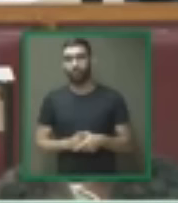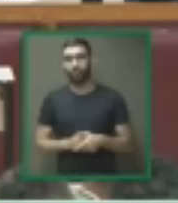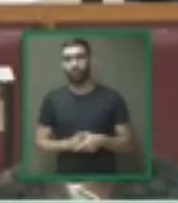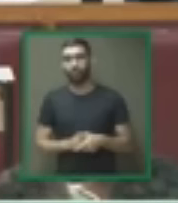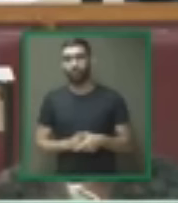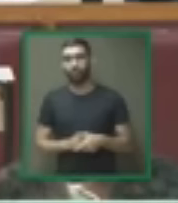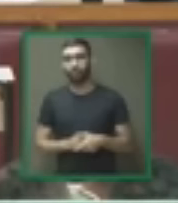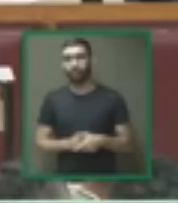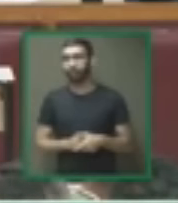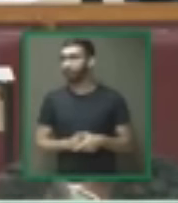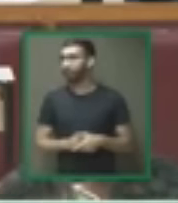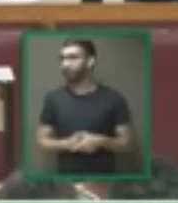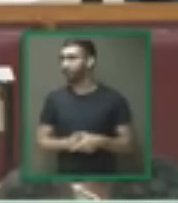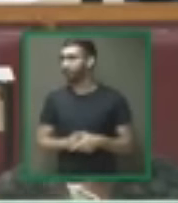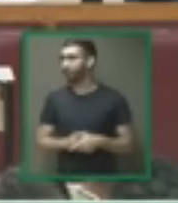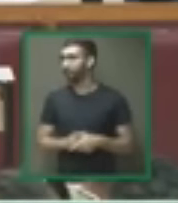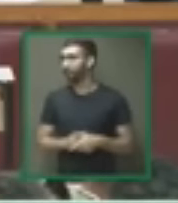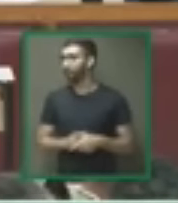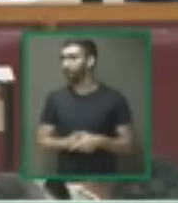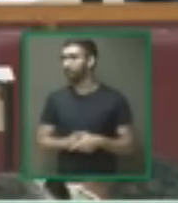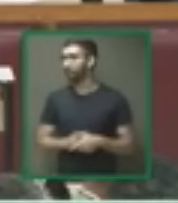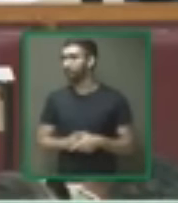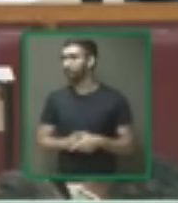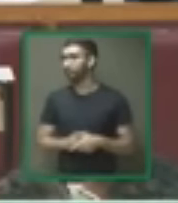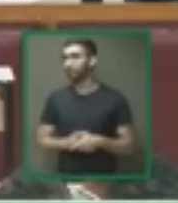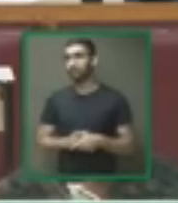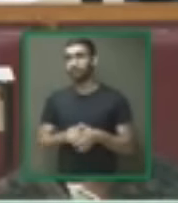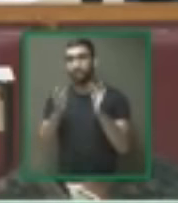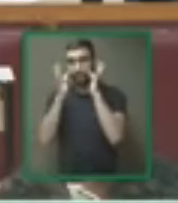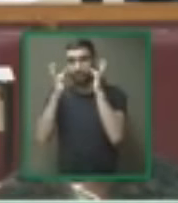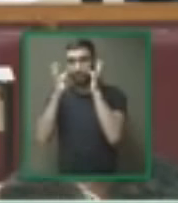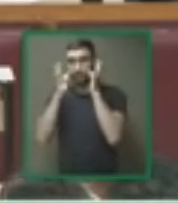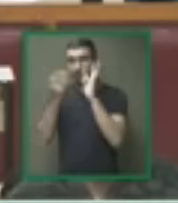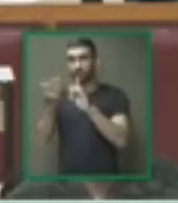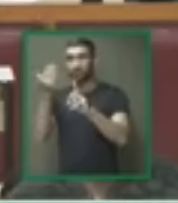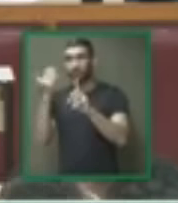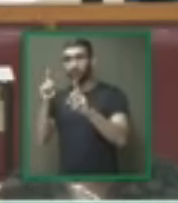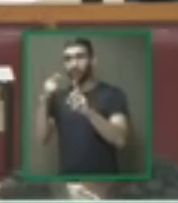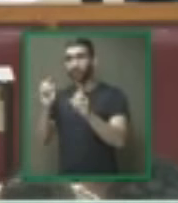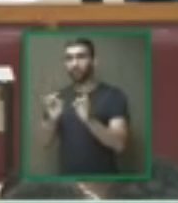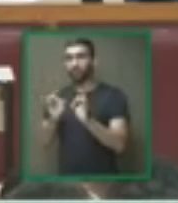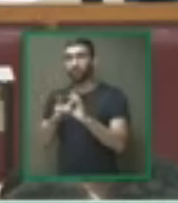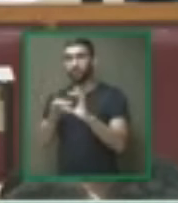Não, doutor, já dispensamos. As testemunhas, quando ficam aqui, elas ficam isoladas.